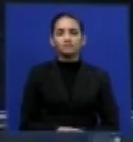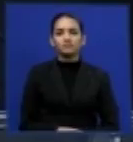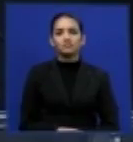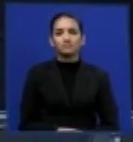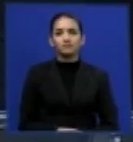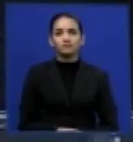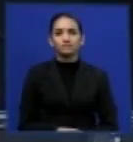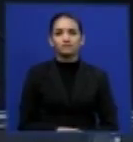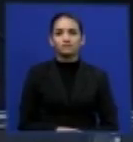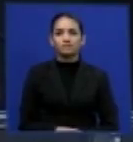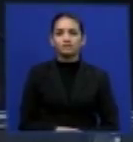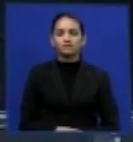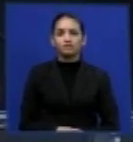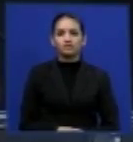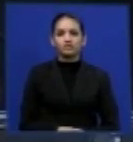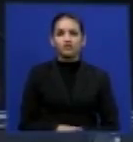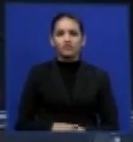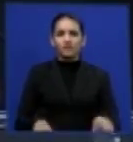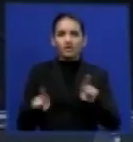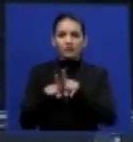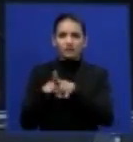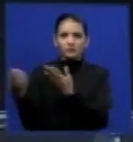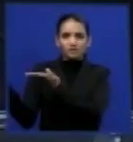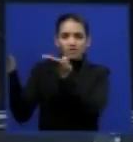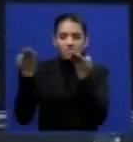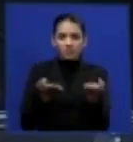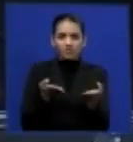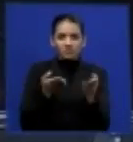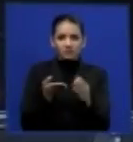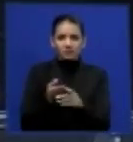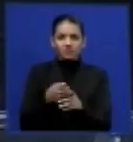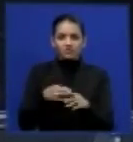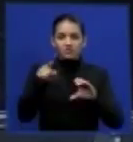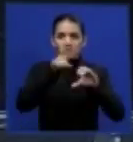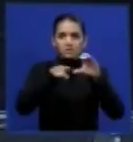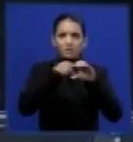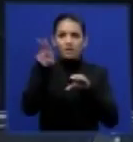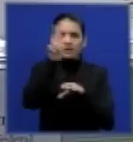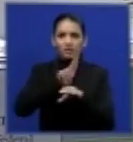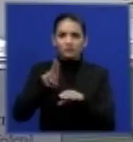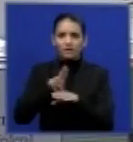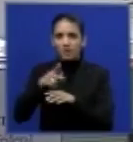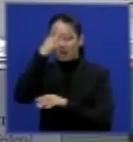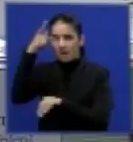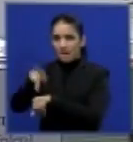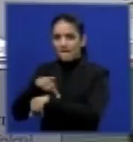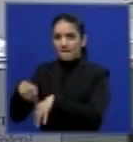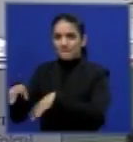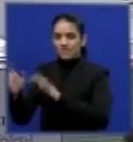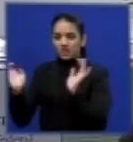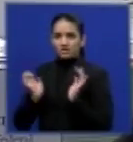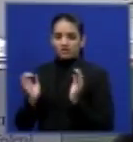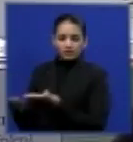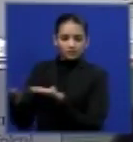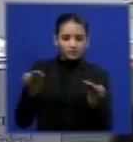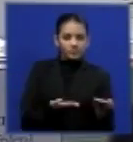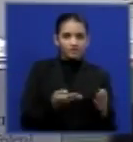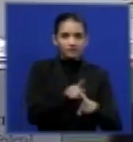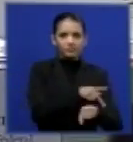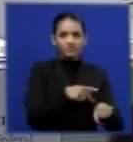eh a permissão de importação de pneus usados dos países ricos para o Brasil Brasil